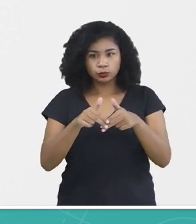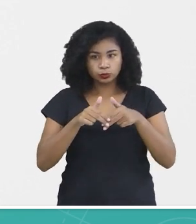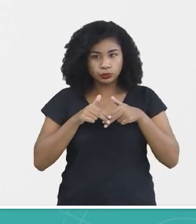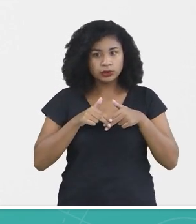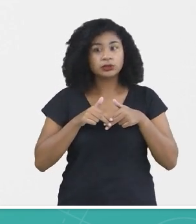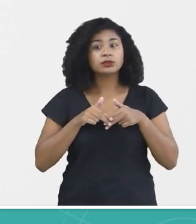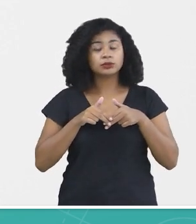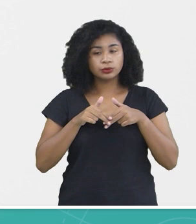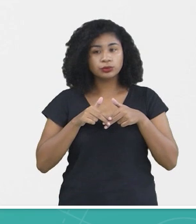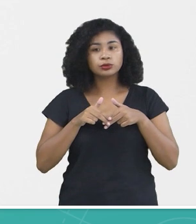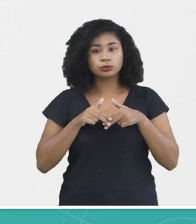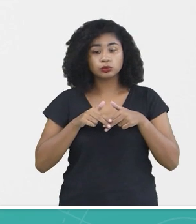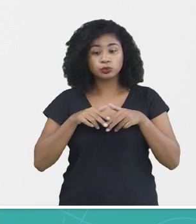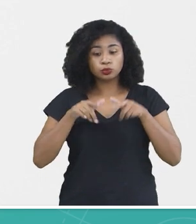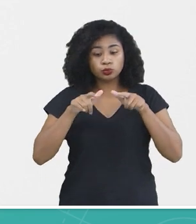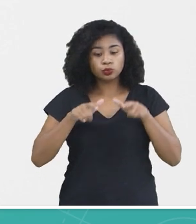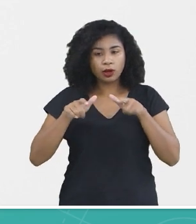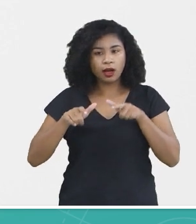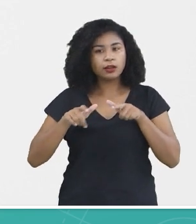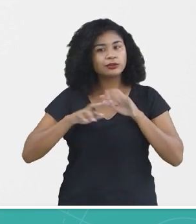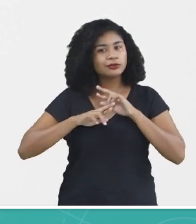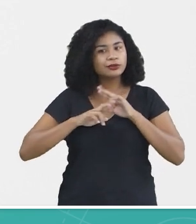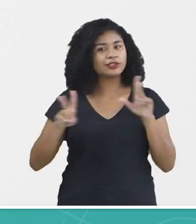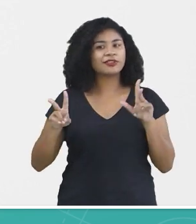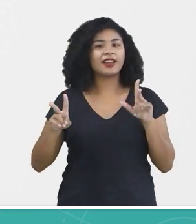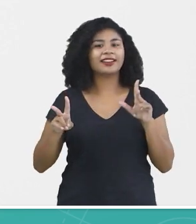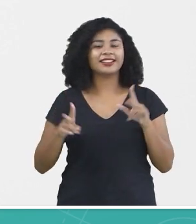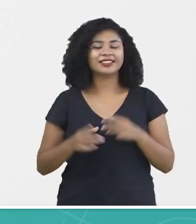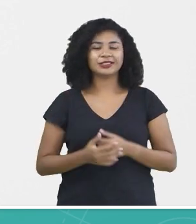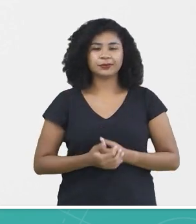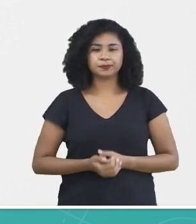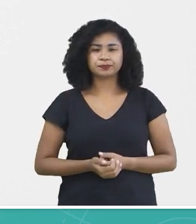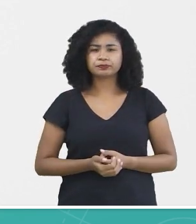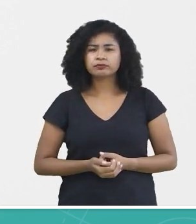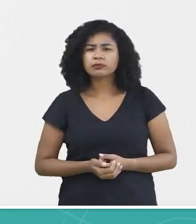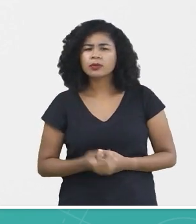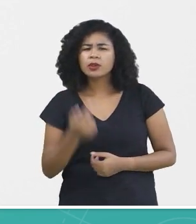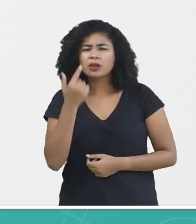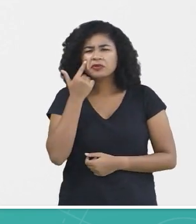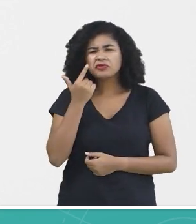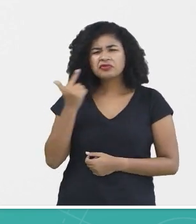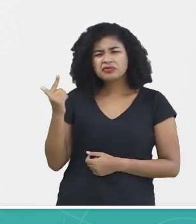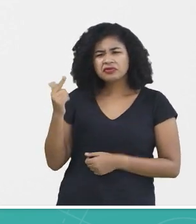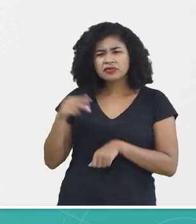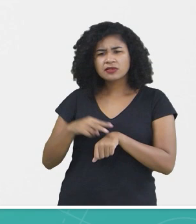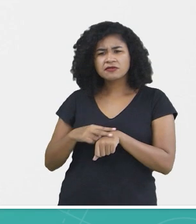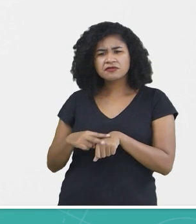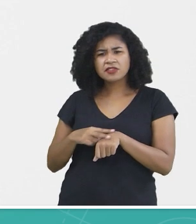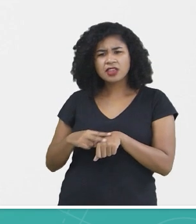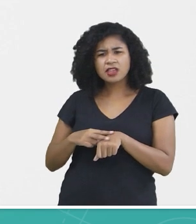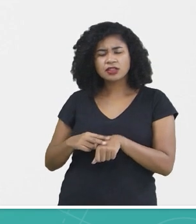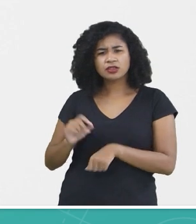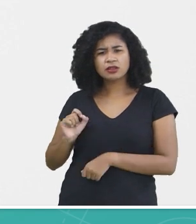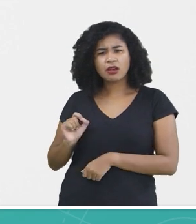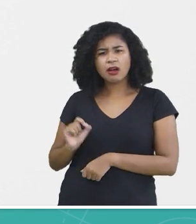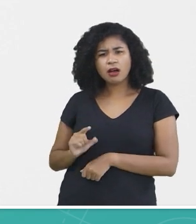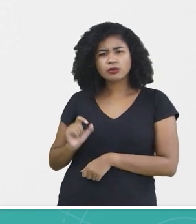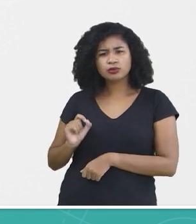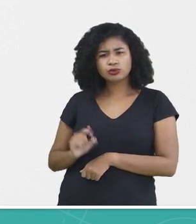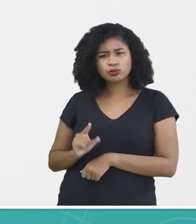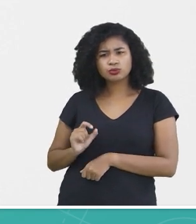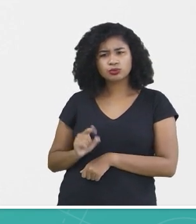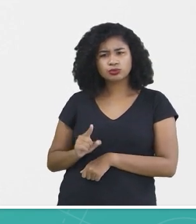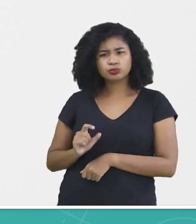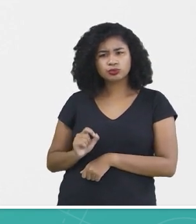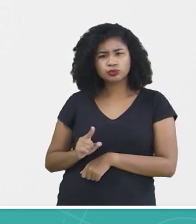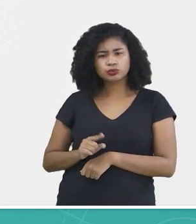reversas. Agora, retas verde e azul. Você consegue observar que tanto a reta verde como